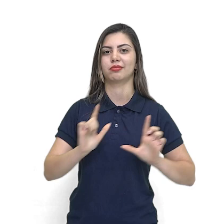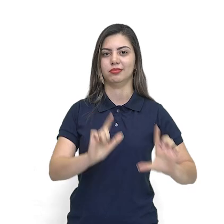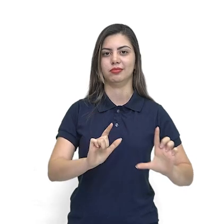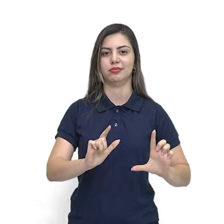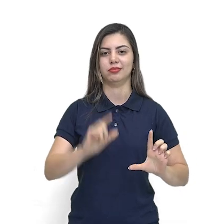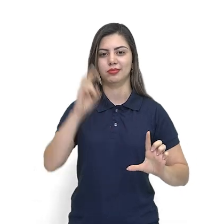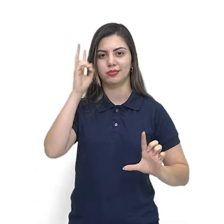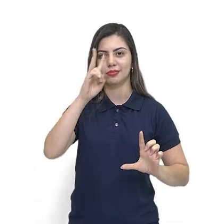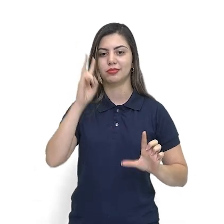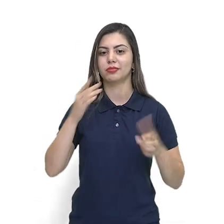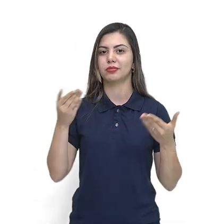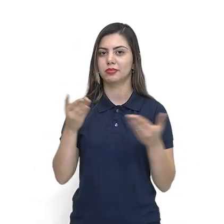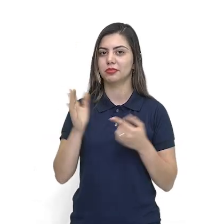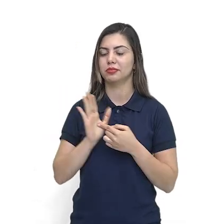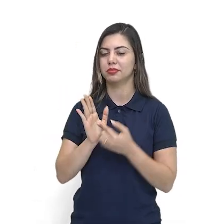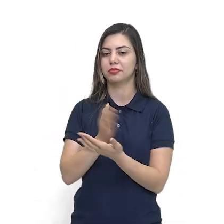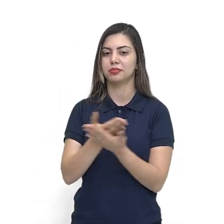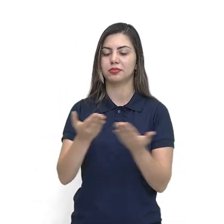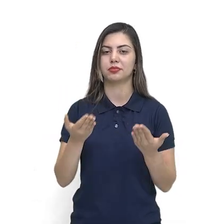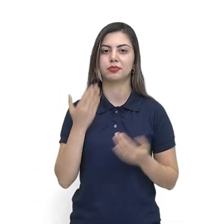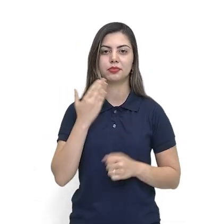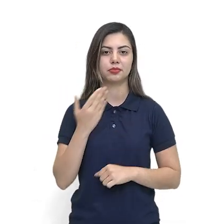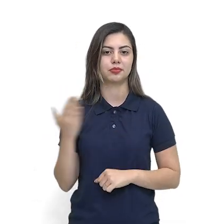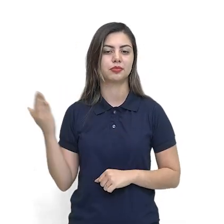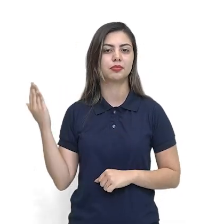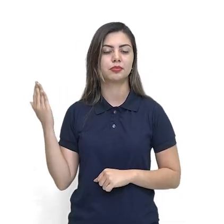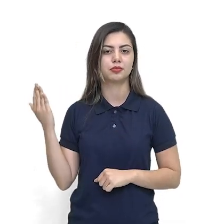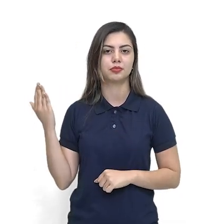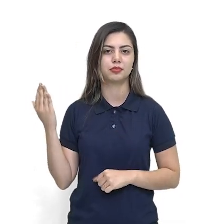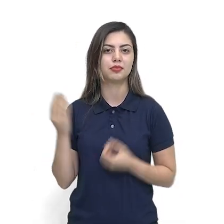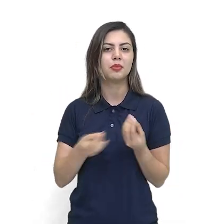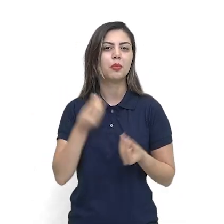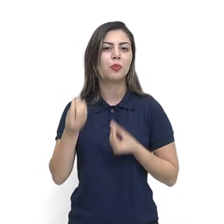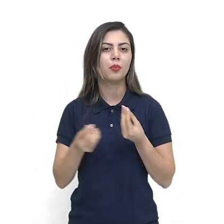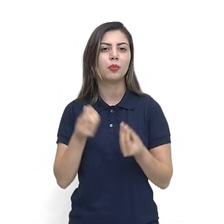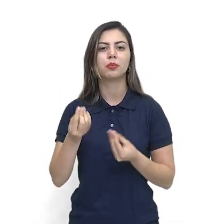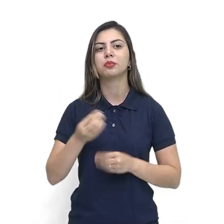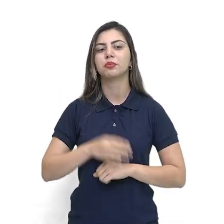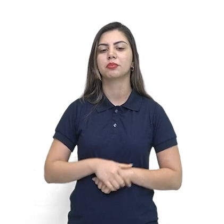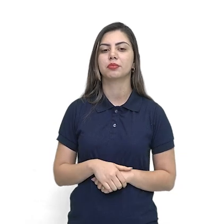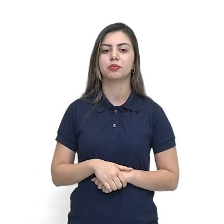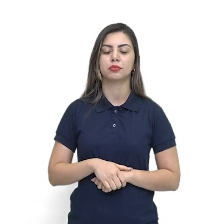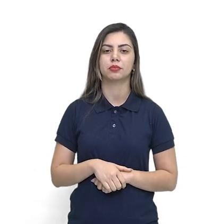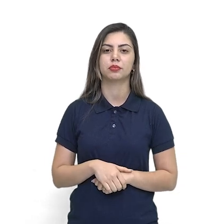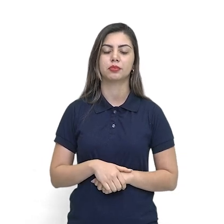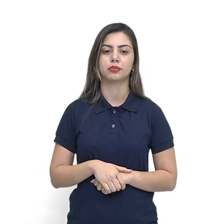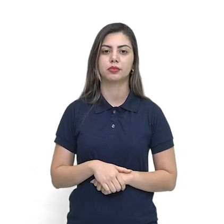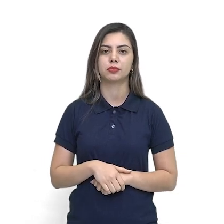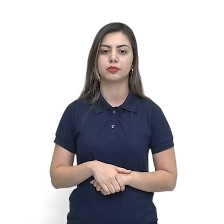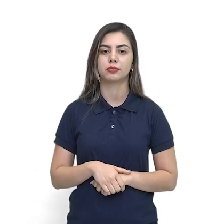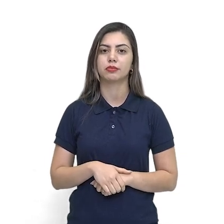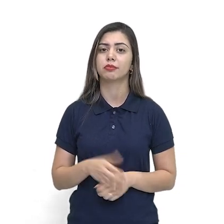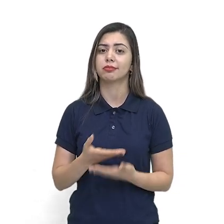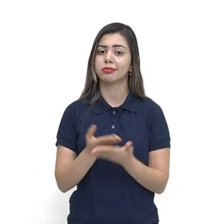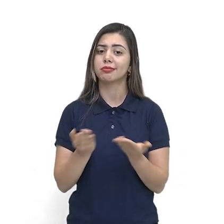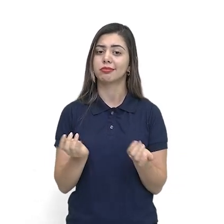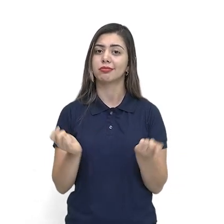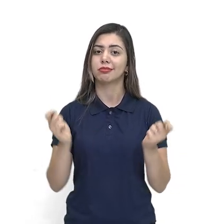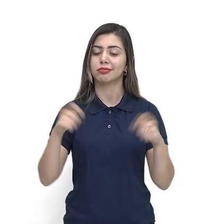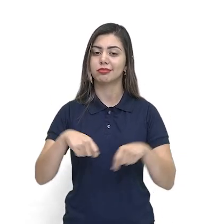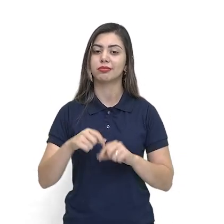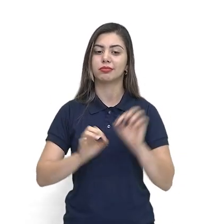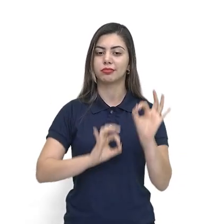aqui os quadradinhos, ó. Como é que vai ficar? Para você também pode